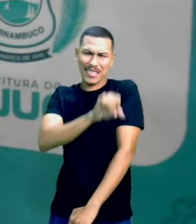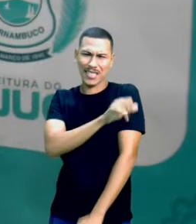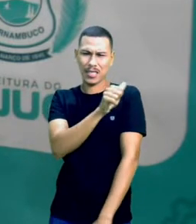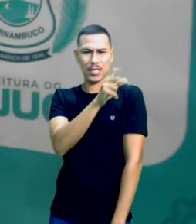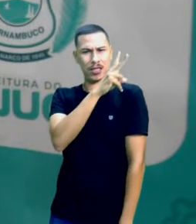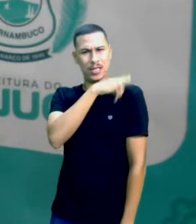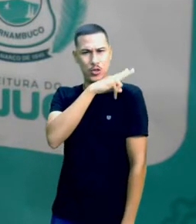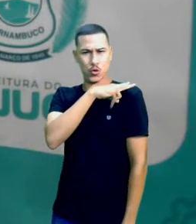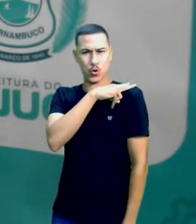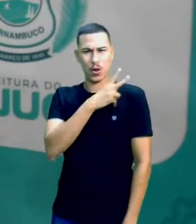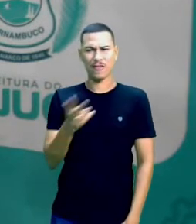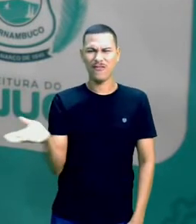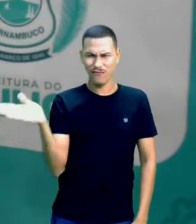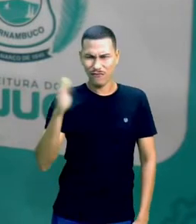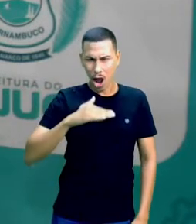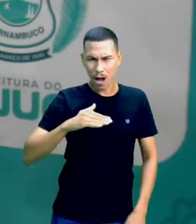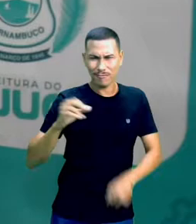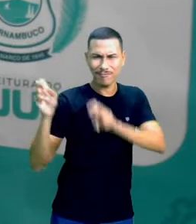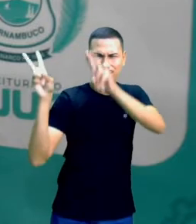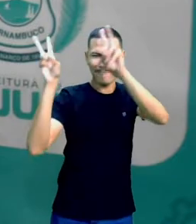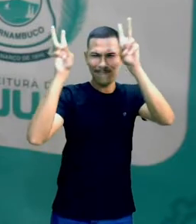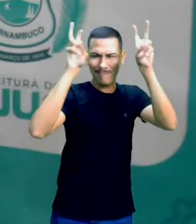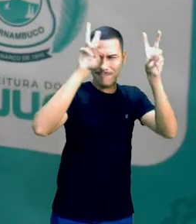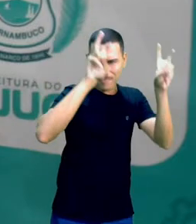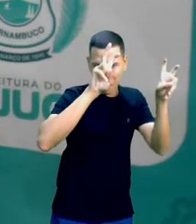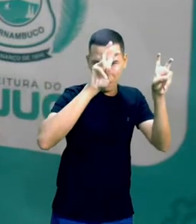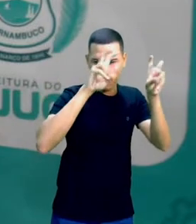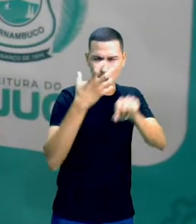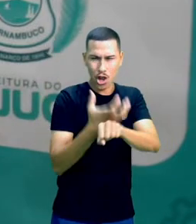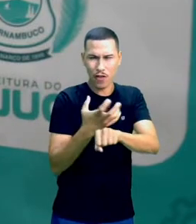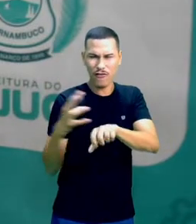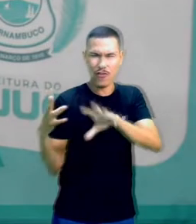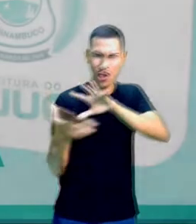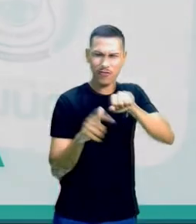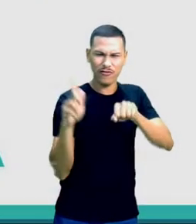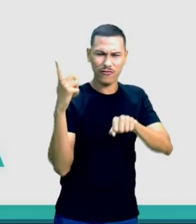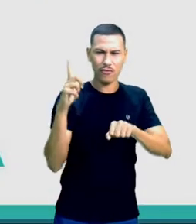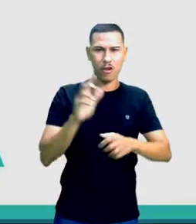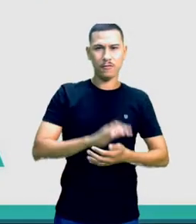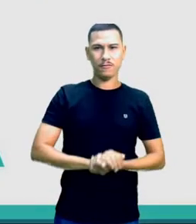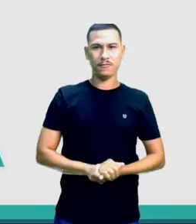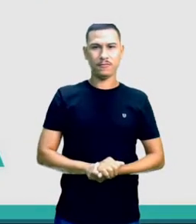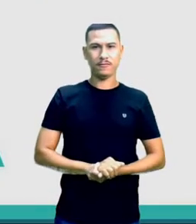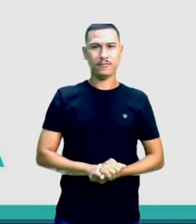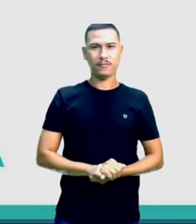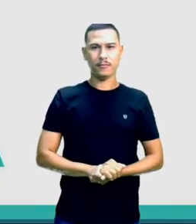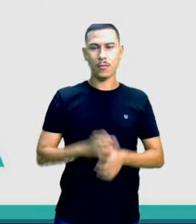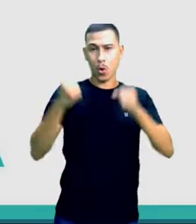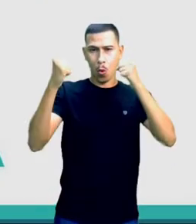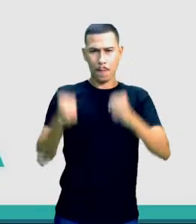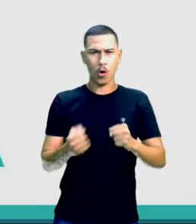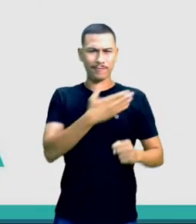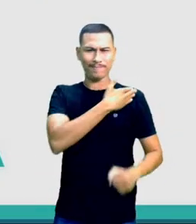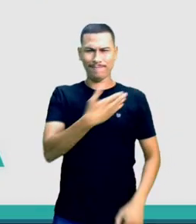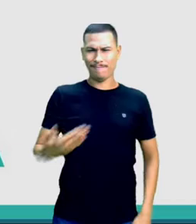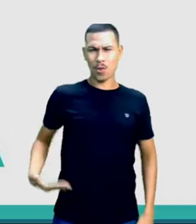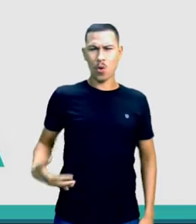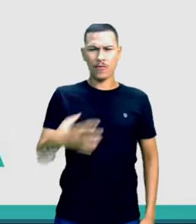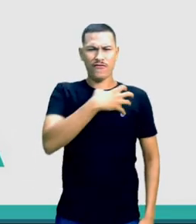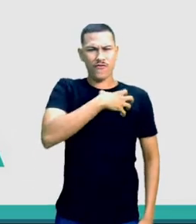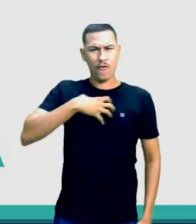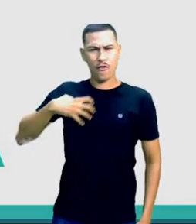Fase 2. Hoje com a disciplina de Geografia. Vamos lá? Poder público, canais